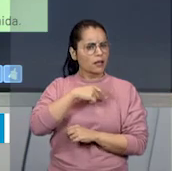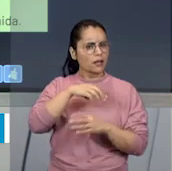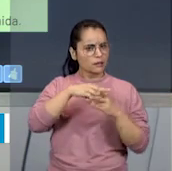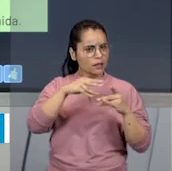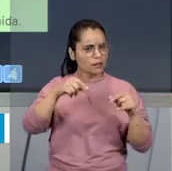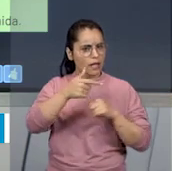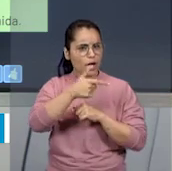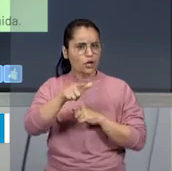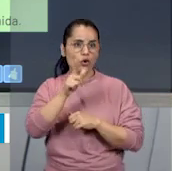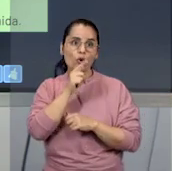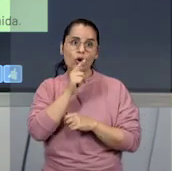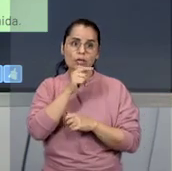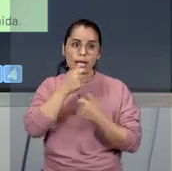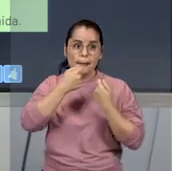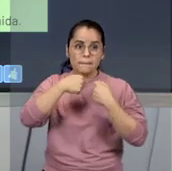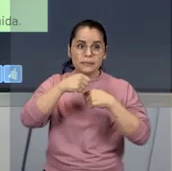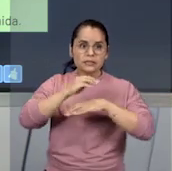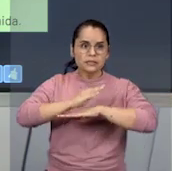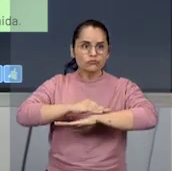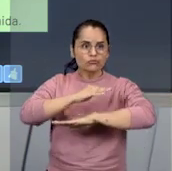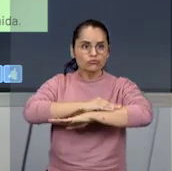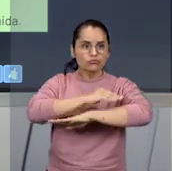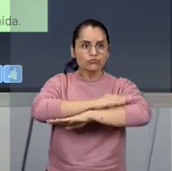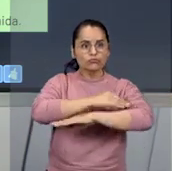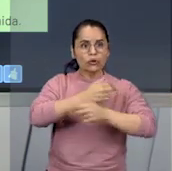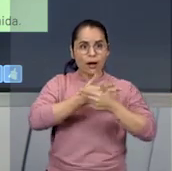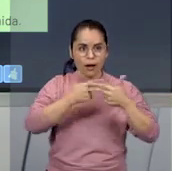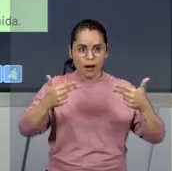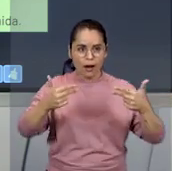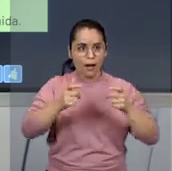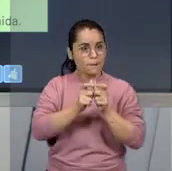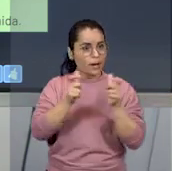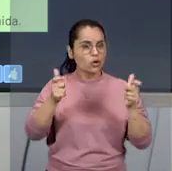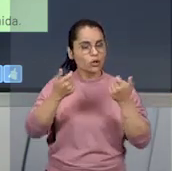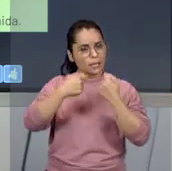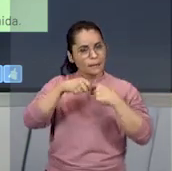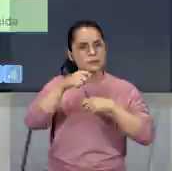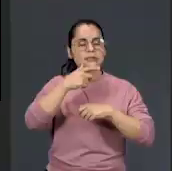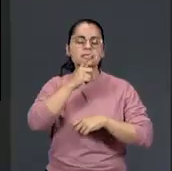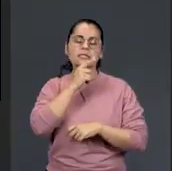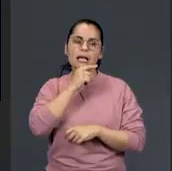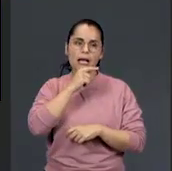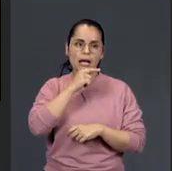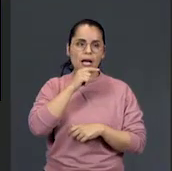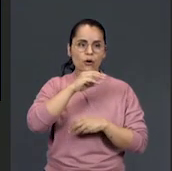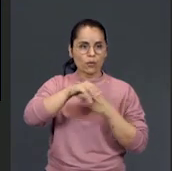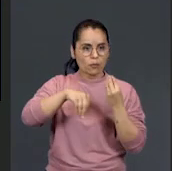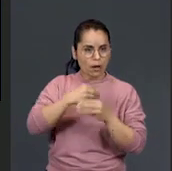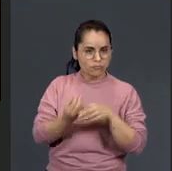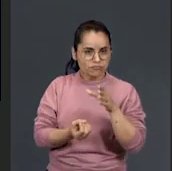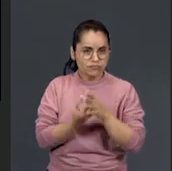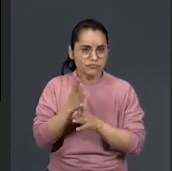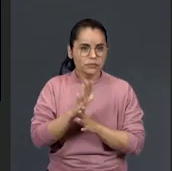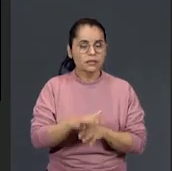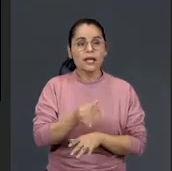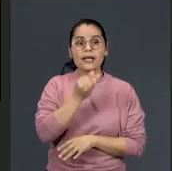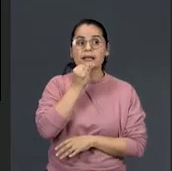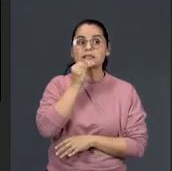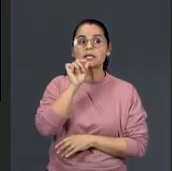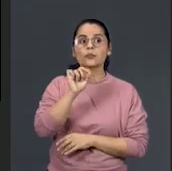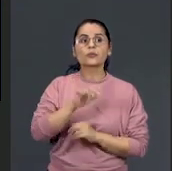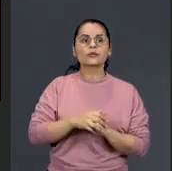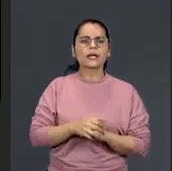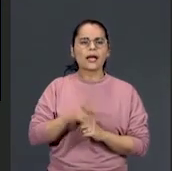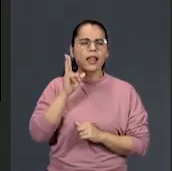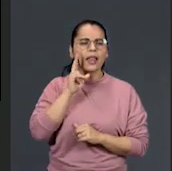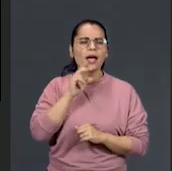vida na água. Eles dependem da água para reproduzir, a maioria deles, tá? Então, exemplo, gente, olha, vocês lembram